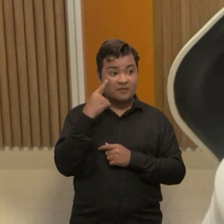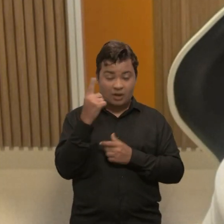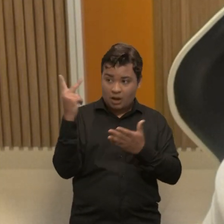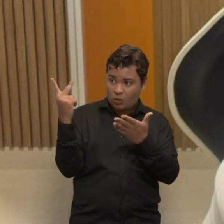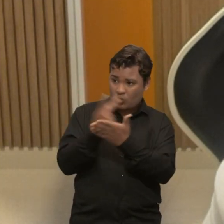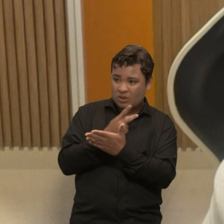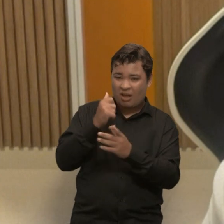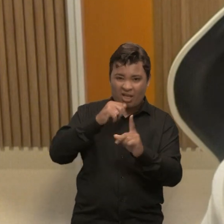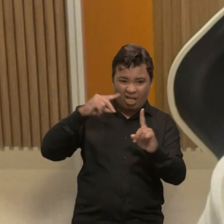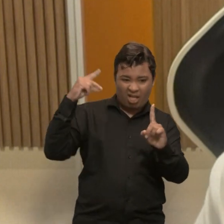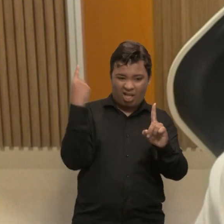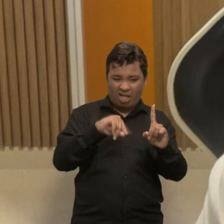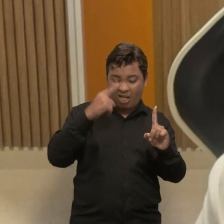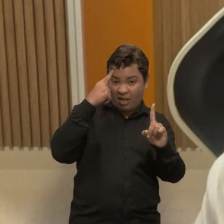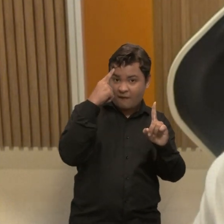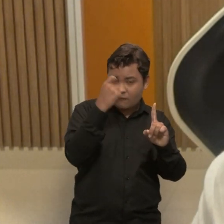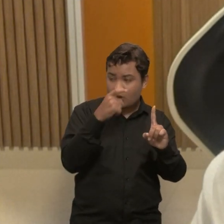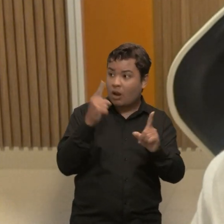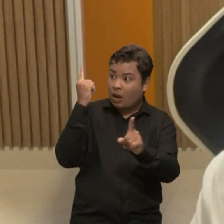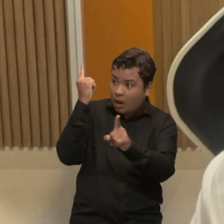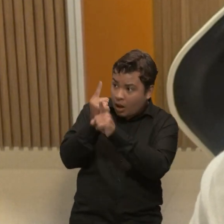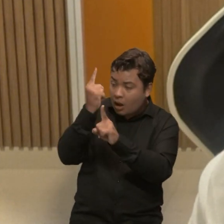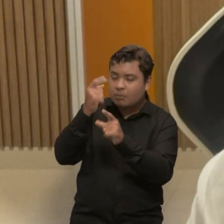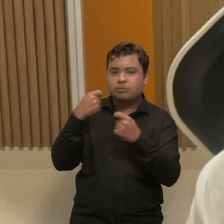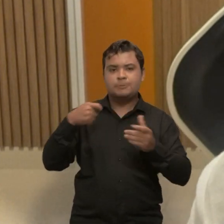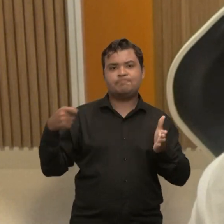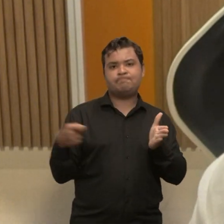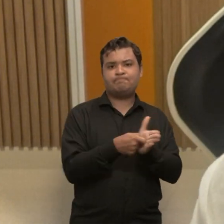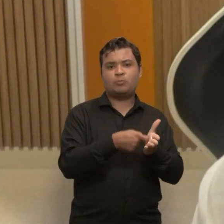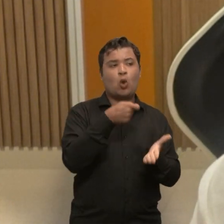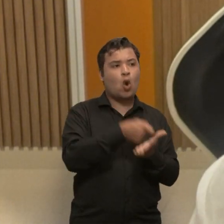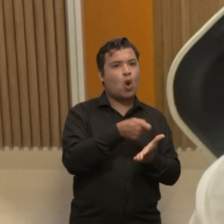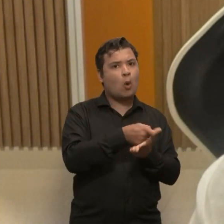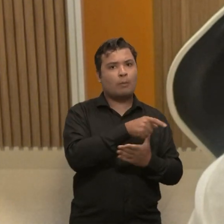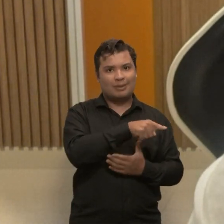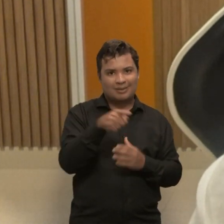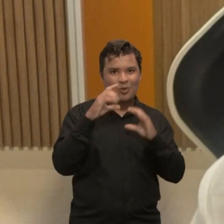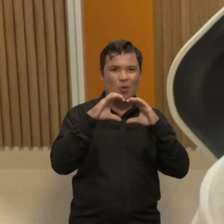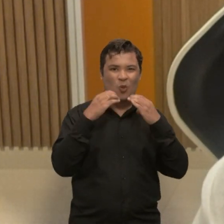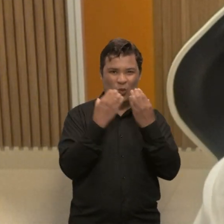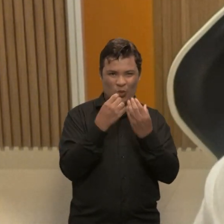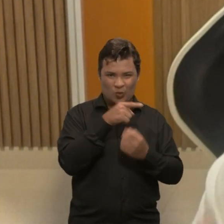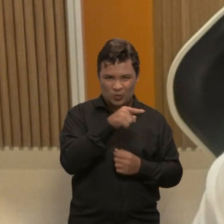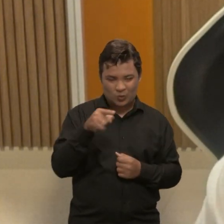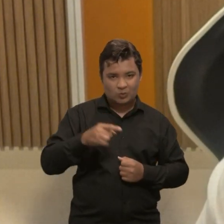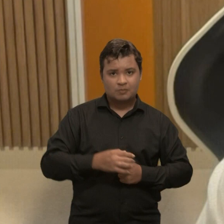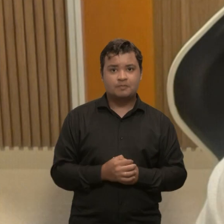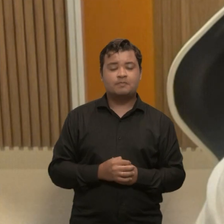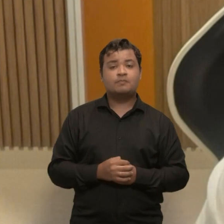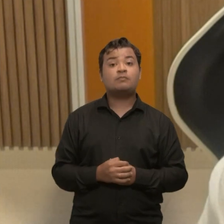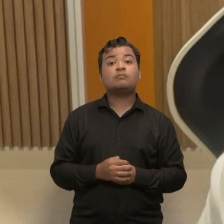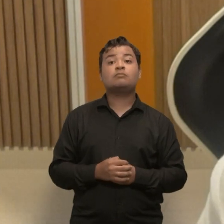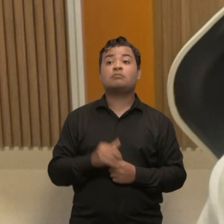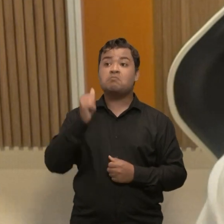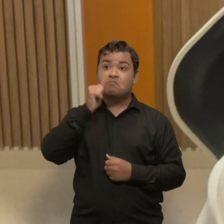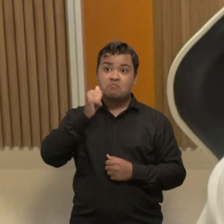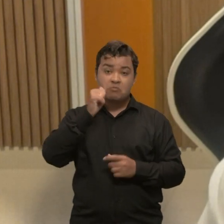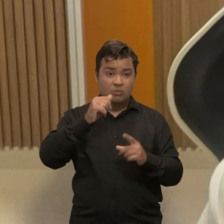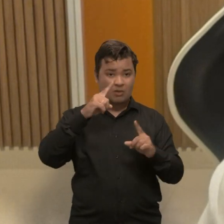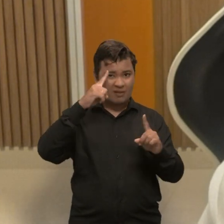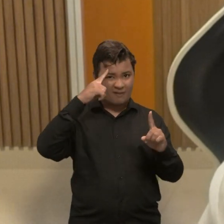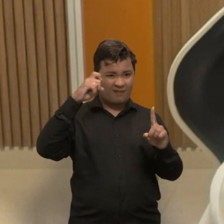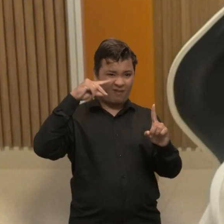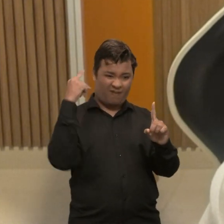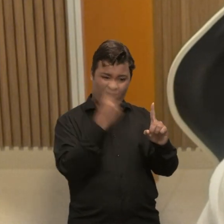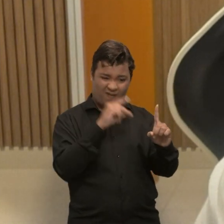que as mulheres são agredidas. Então, as pessoas têm que entender que o combate à violência contra a mulher faz parte também